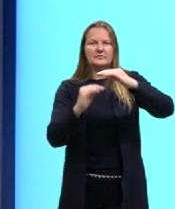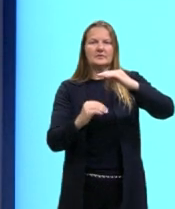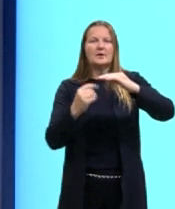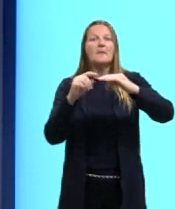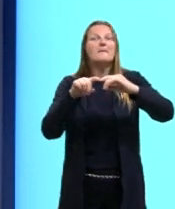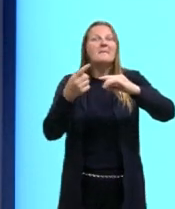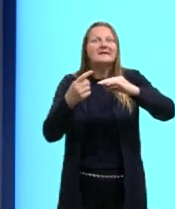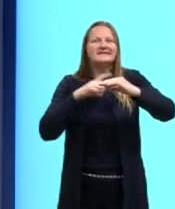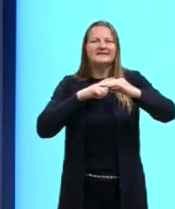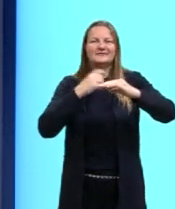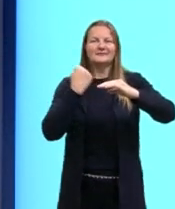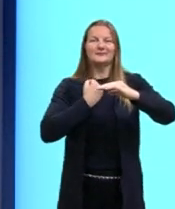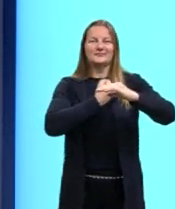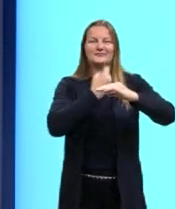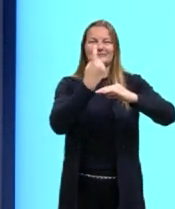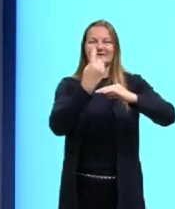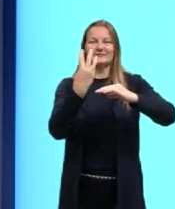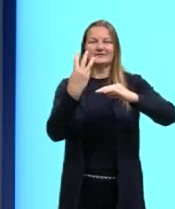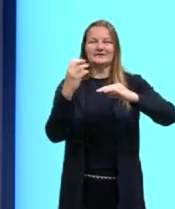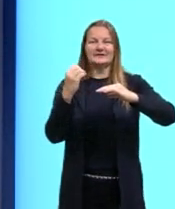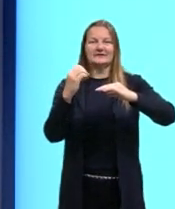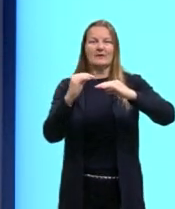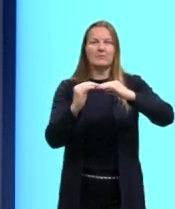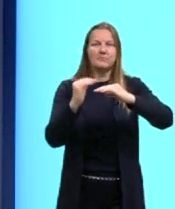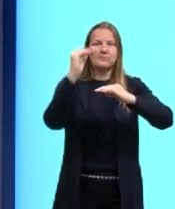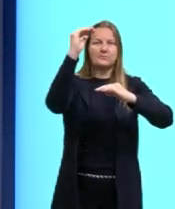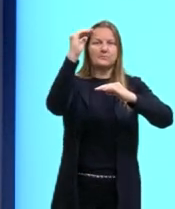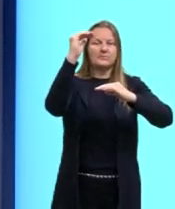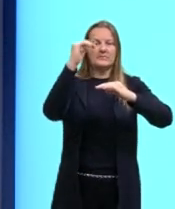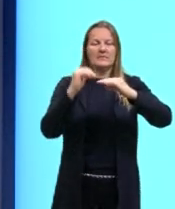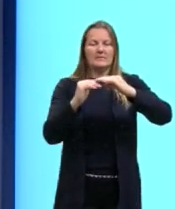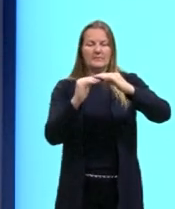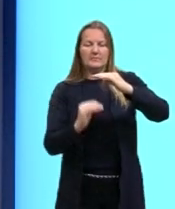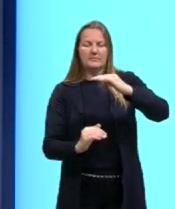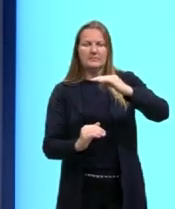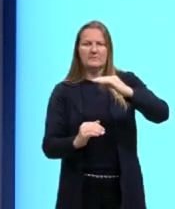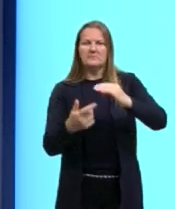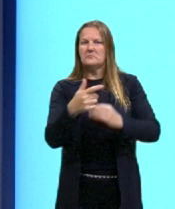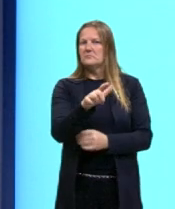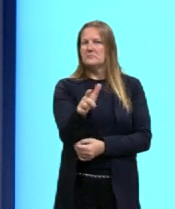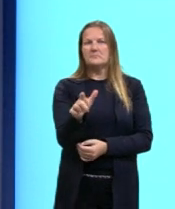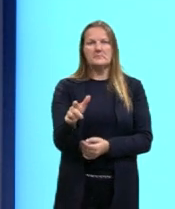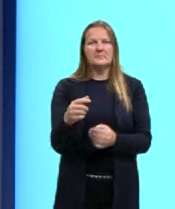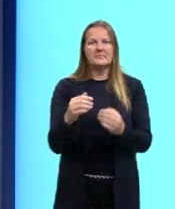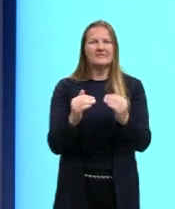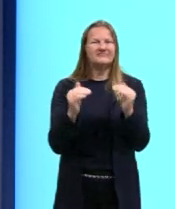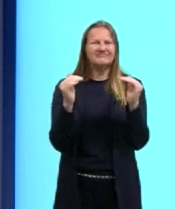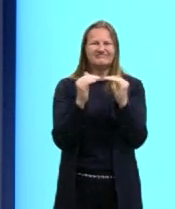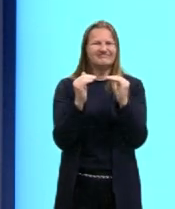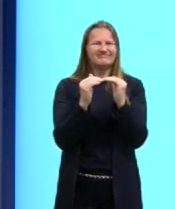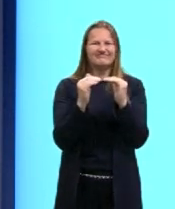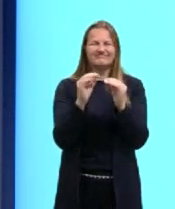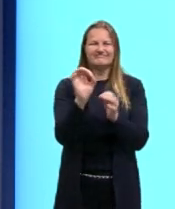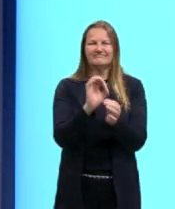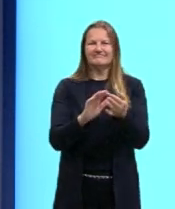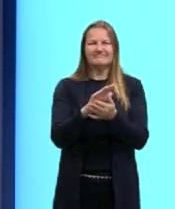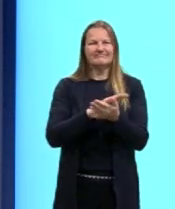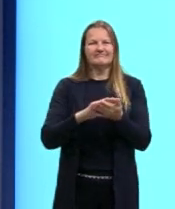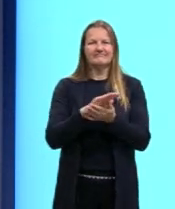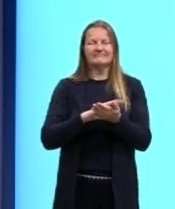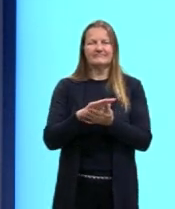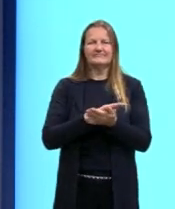130 mas a média ela não se encaixa nem para aquele valor mais alto nem para todos os outros valores mais baixos